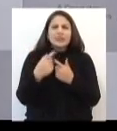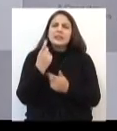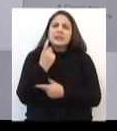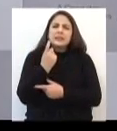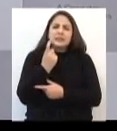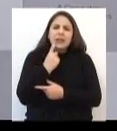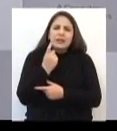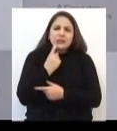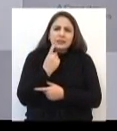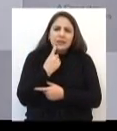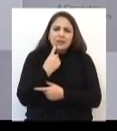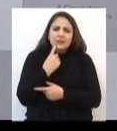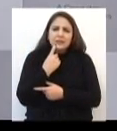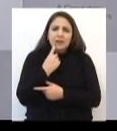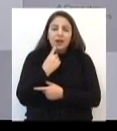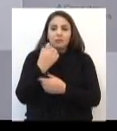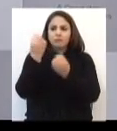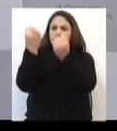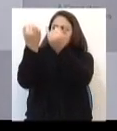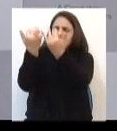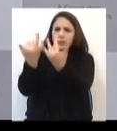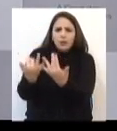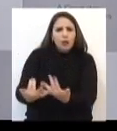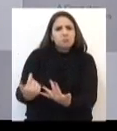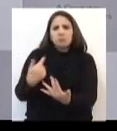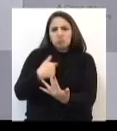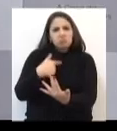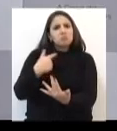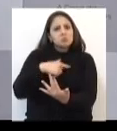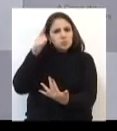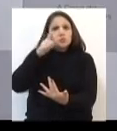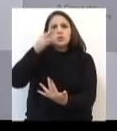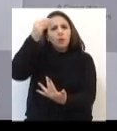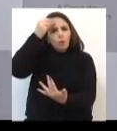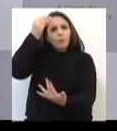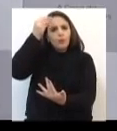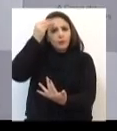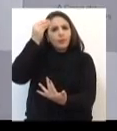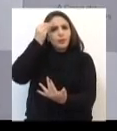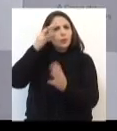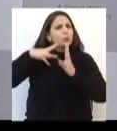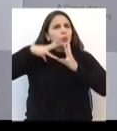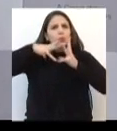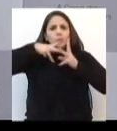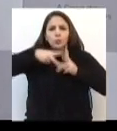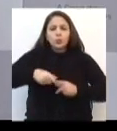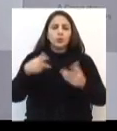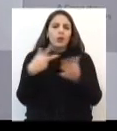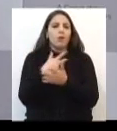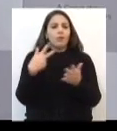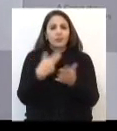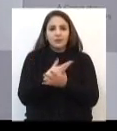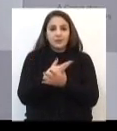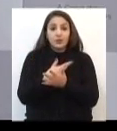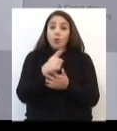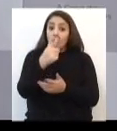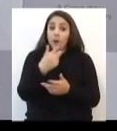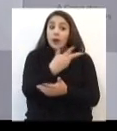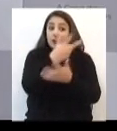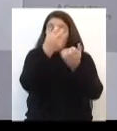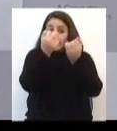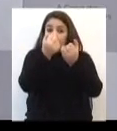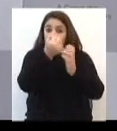sexta-feira fomos esclarecidos e fui contempladíssima. Consegui compreender que sobre um dos aspectos,